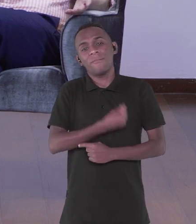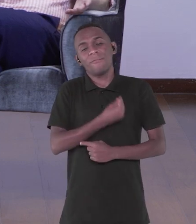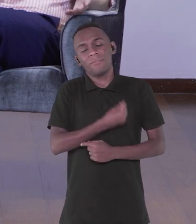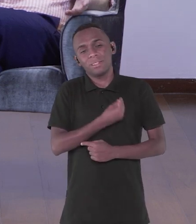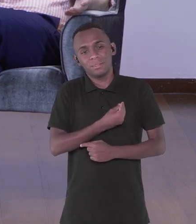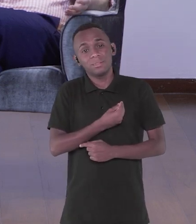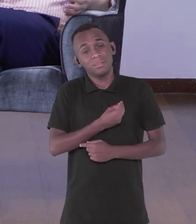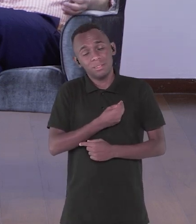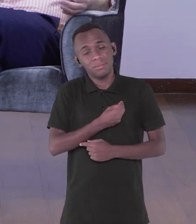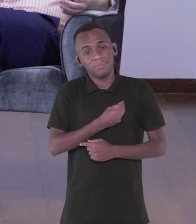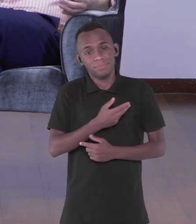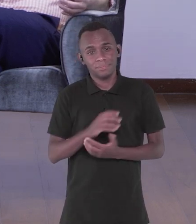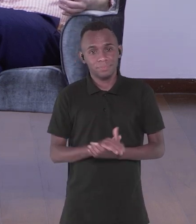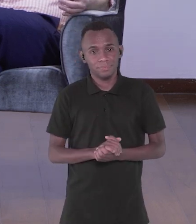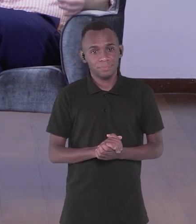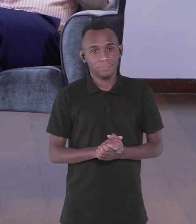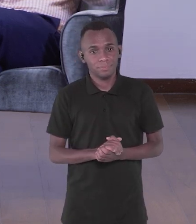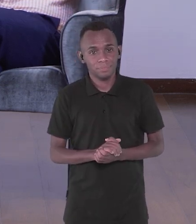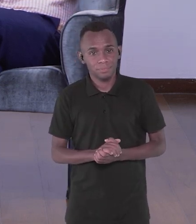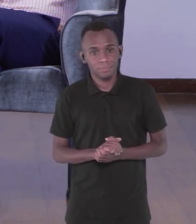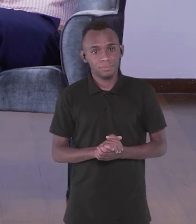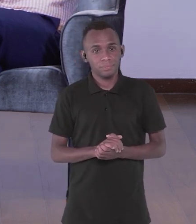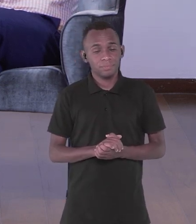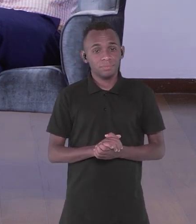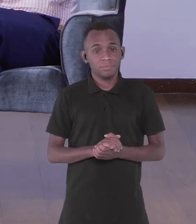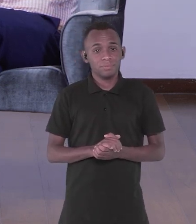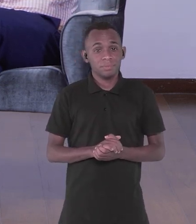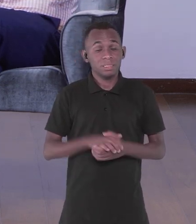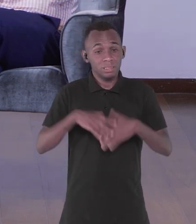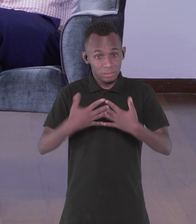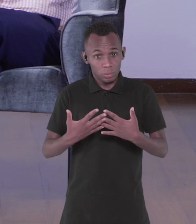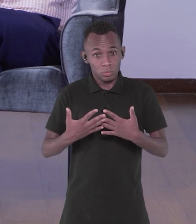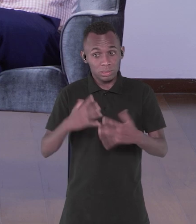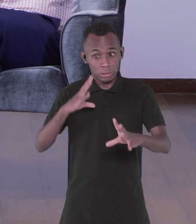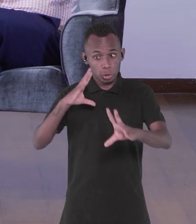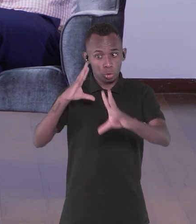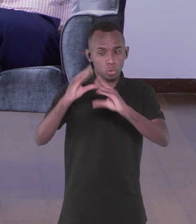um refugiado. Né? E